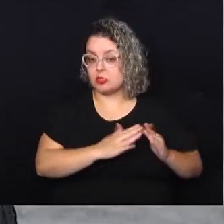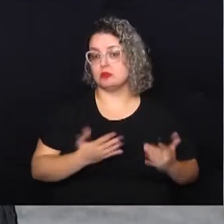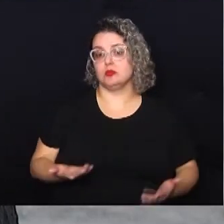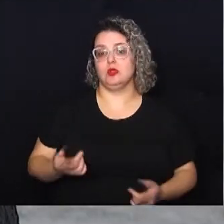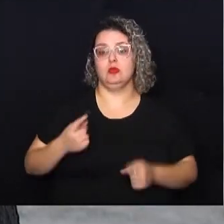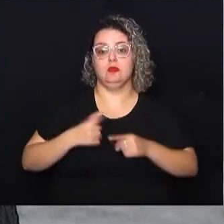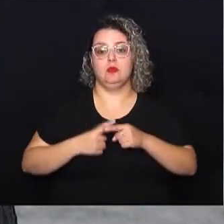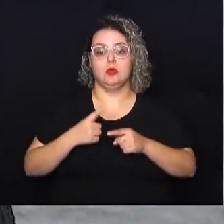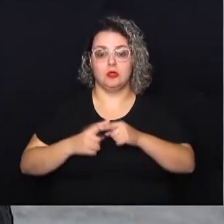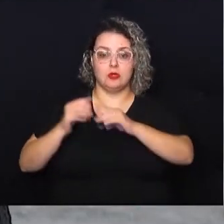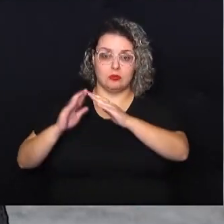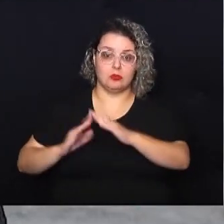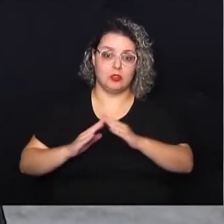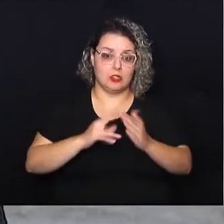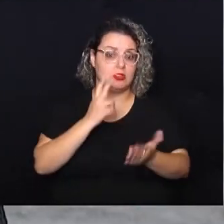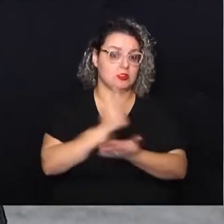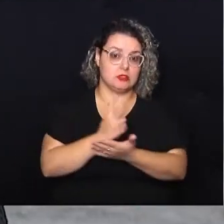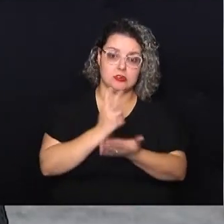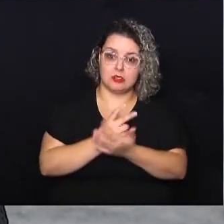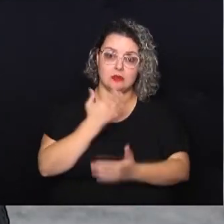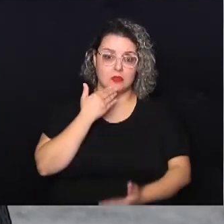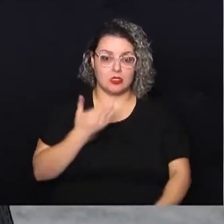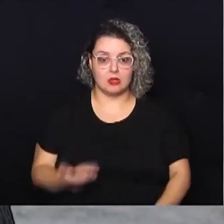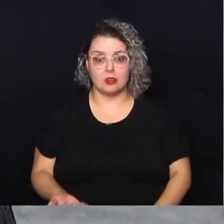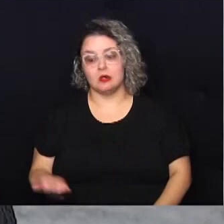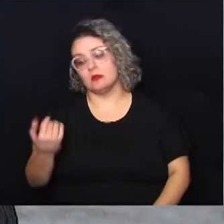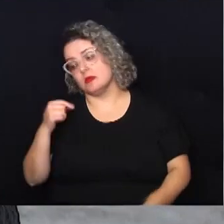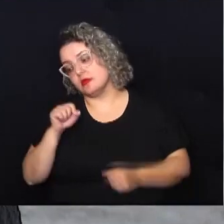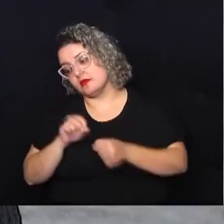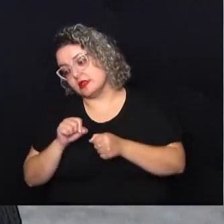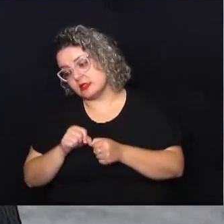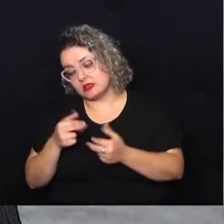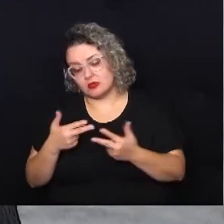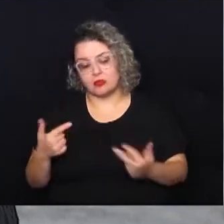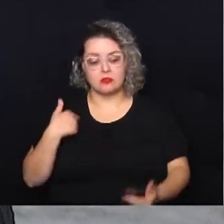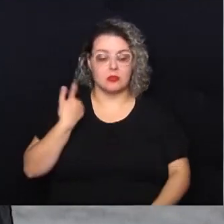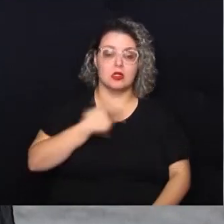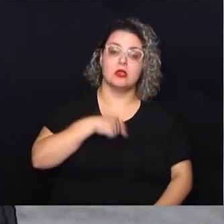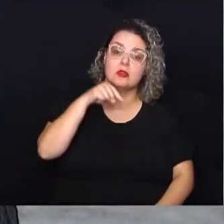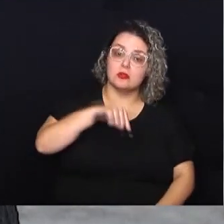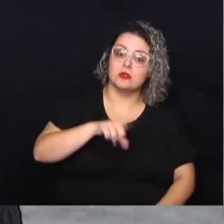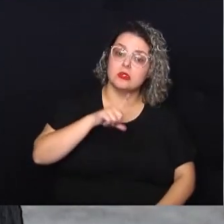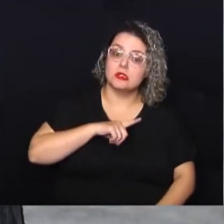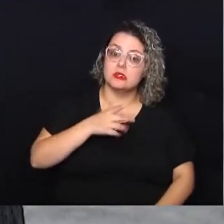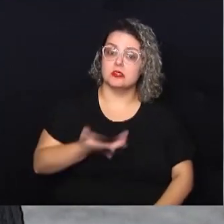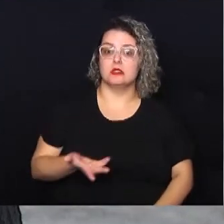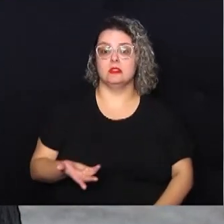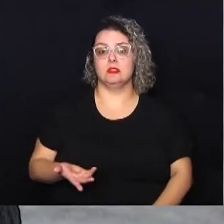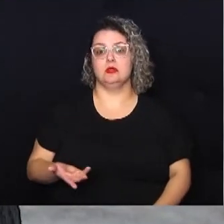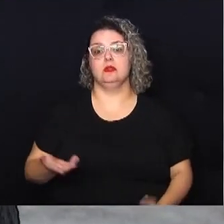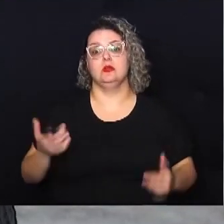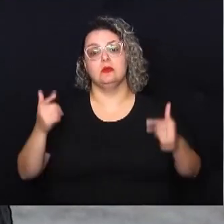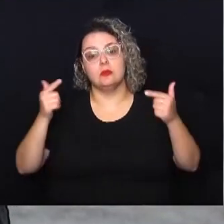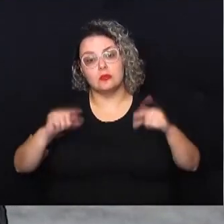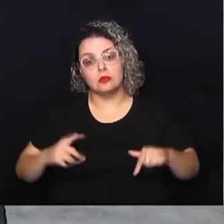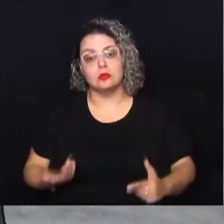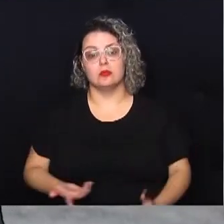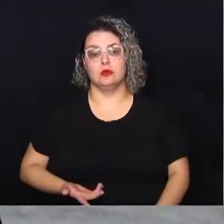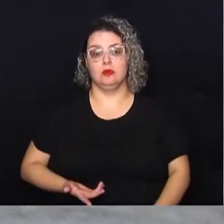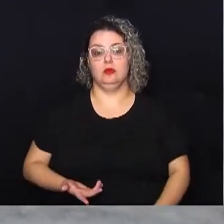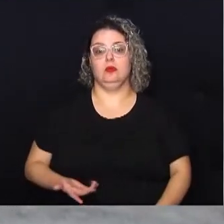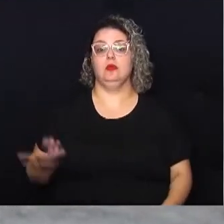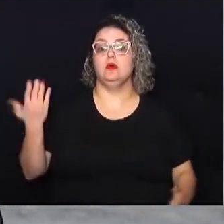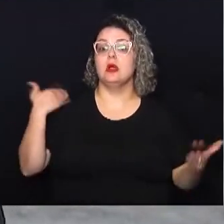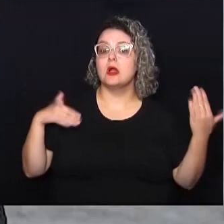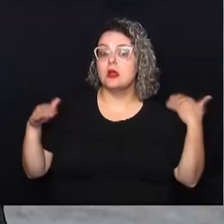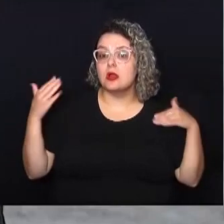moradores sempre pedem, vamos fazer alguma coisa para nós ter um local para nós passear